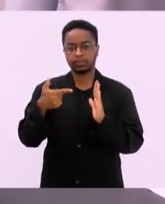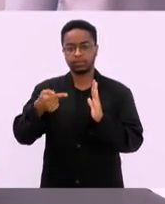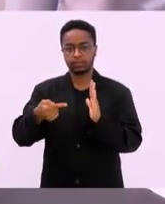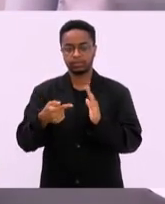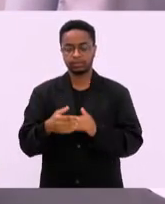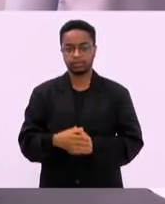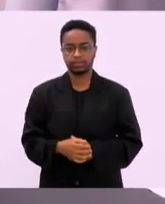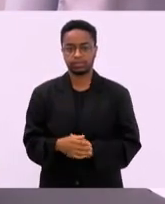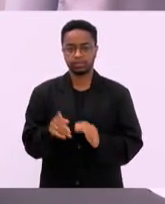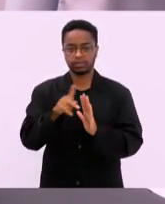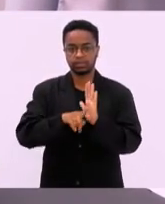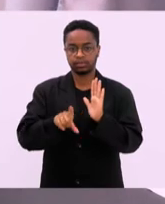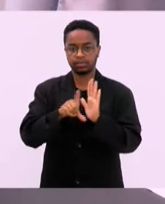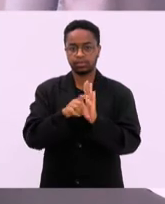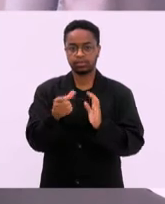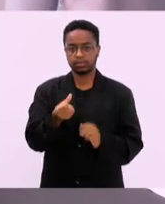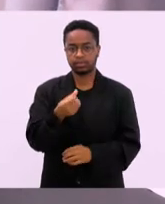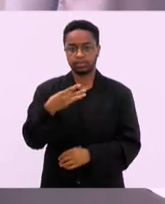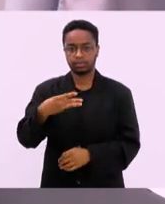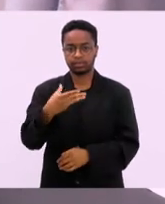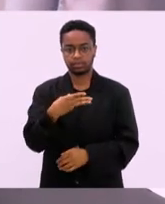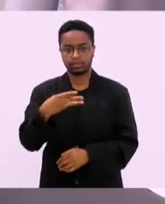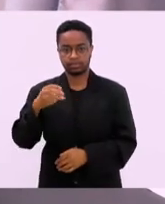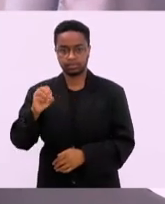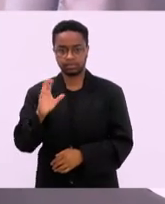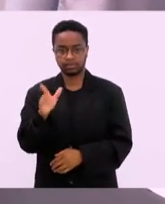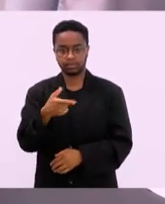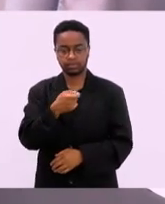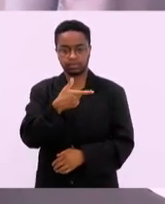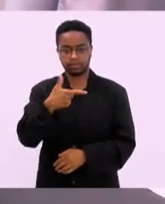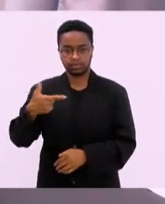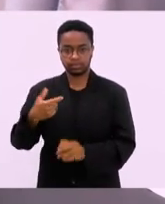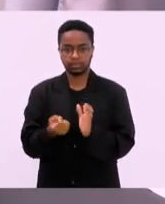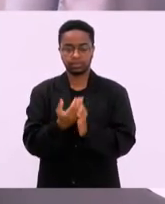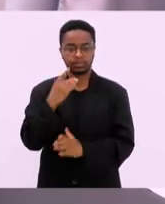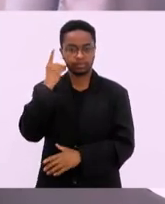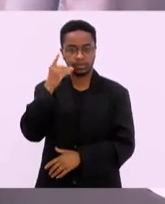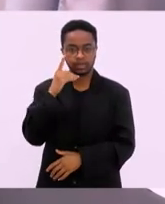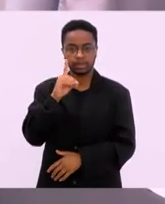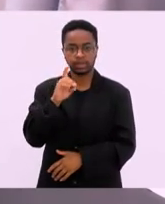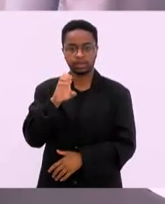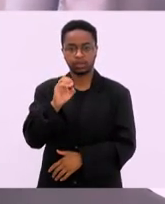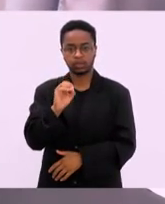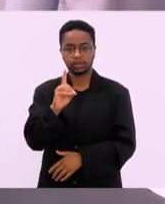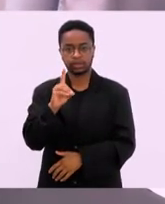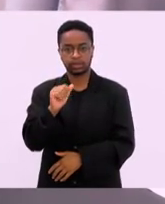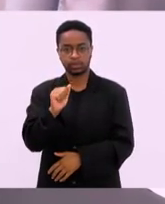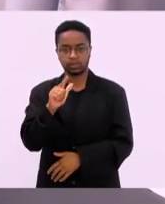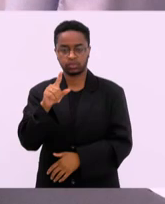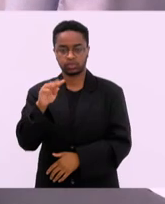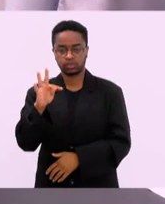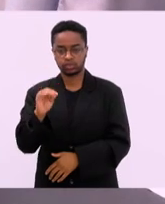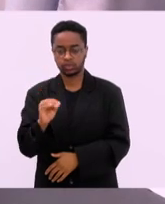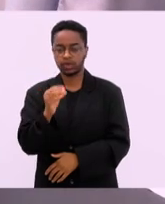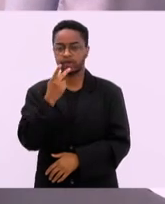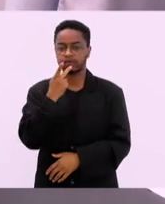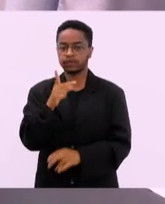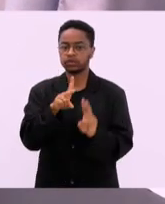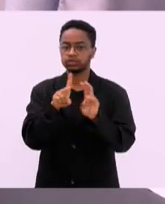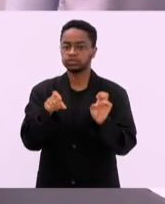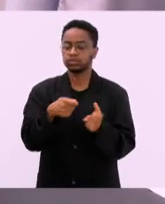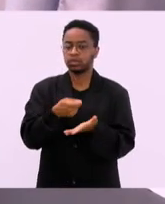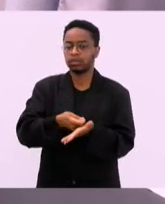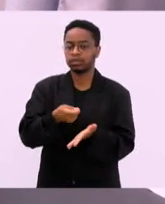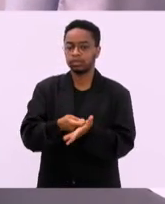pauta. PL 6330 de 22, de autoria do deputado Dr. Deodalto, que dispõe sobre a obrigatoriedade